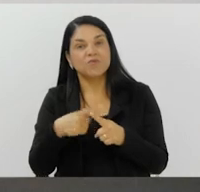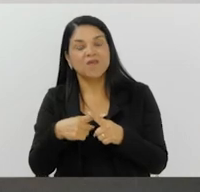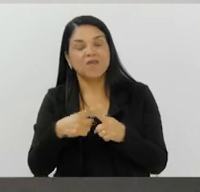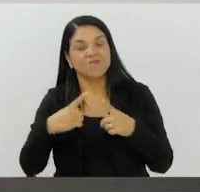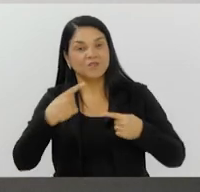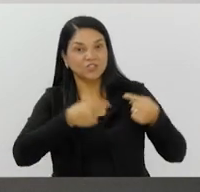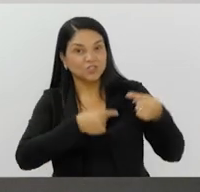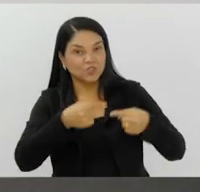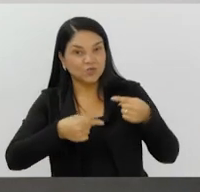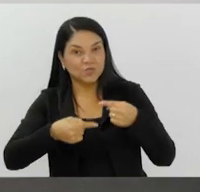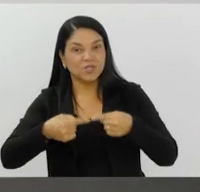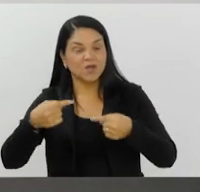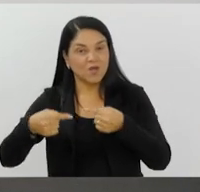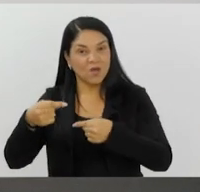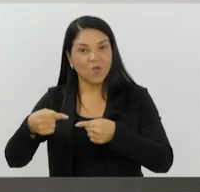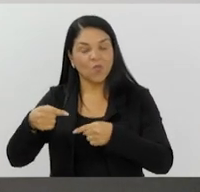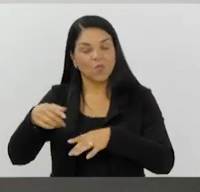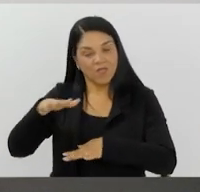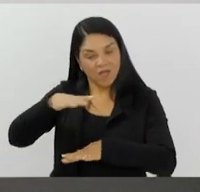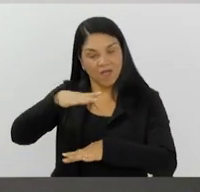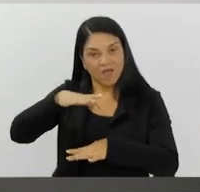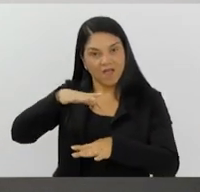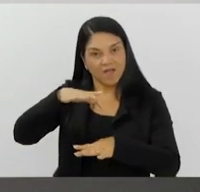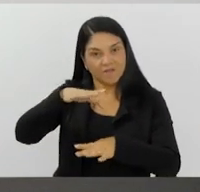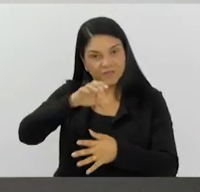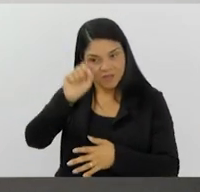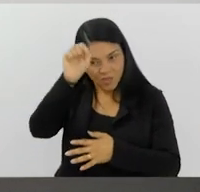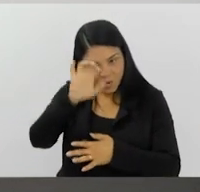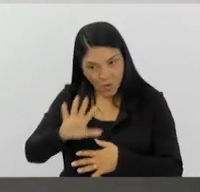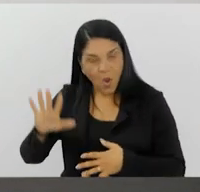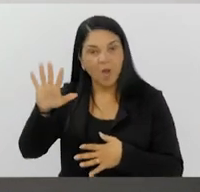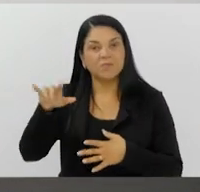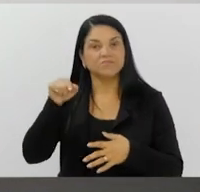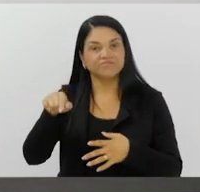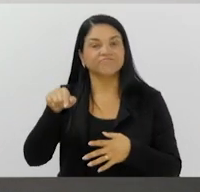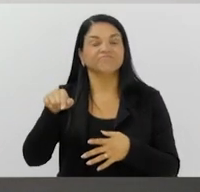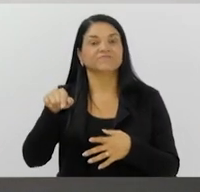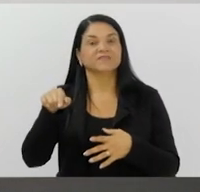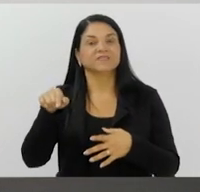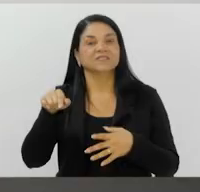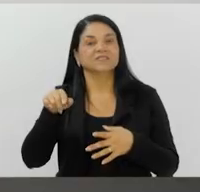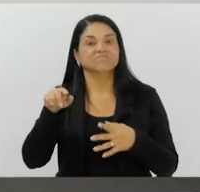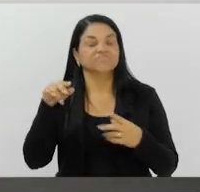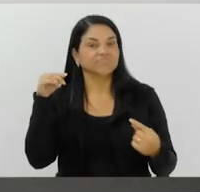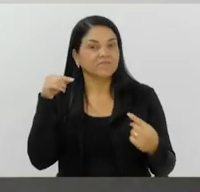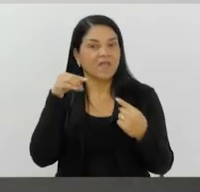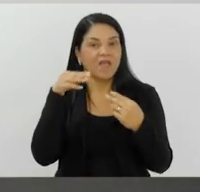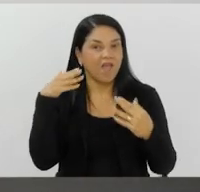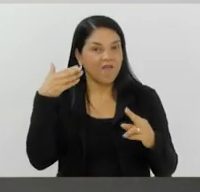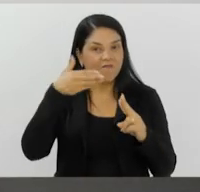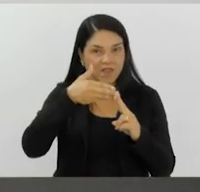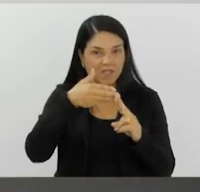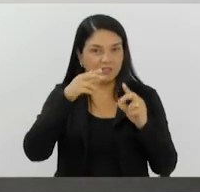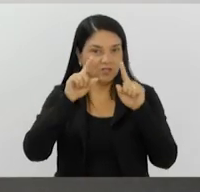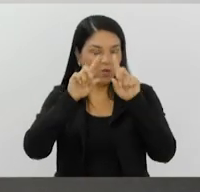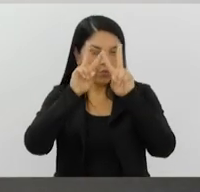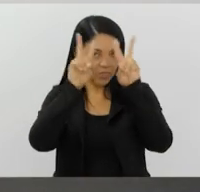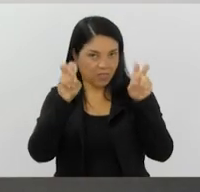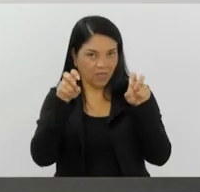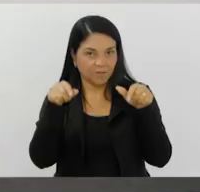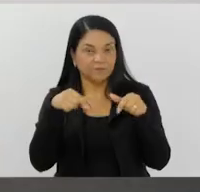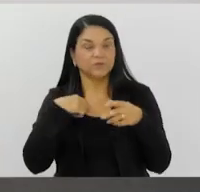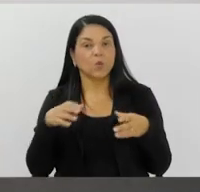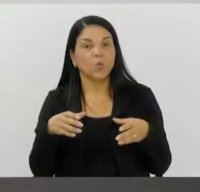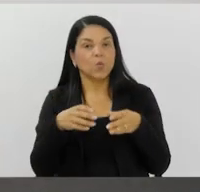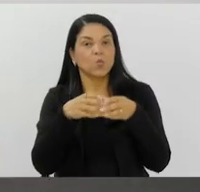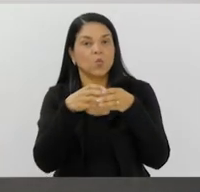acalorada no continente europeu em relação a essa temática né o próprio eh comitê de liberdades